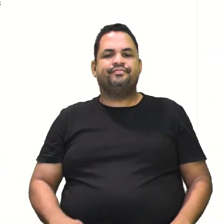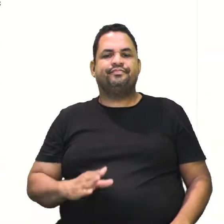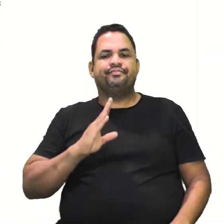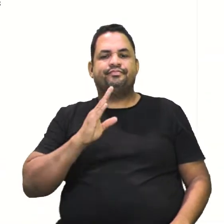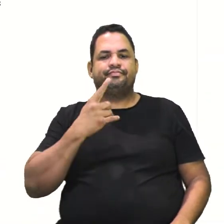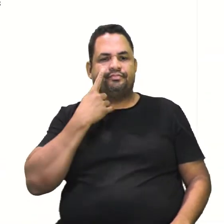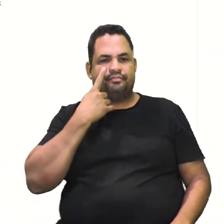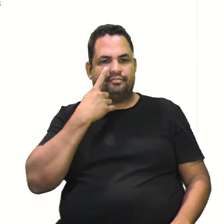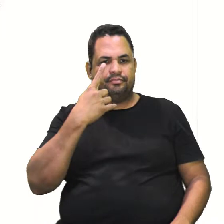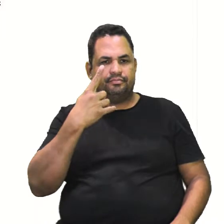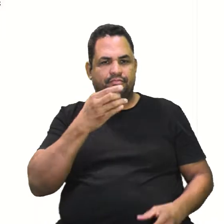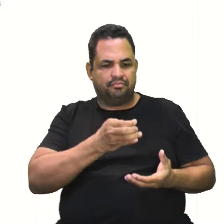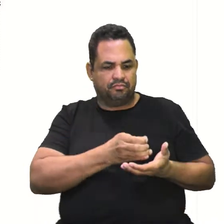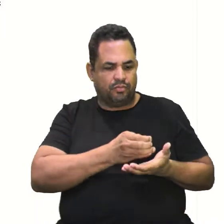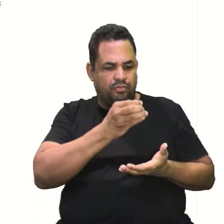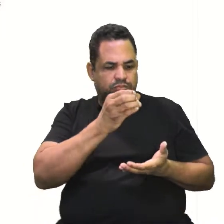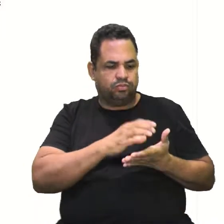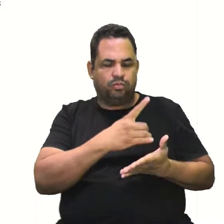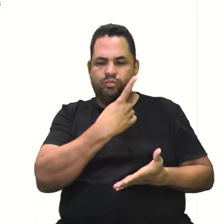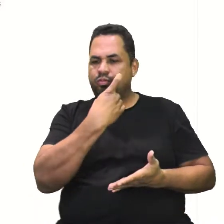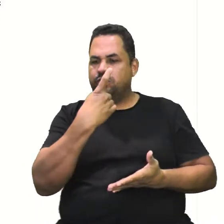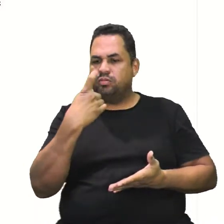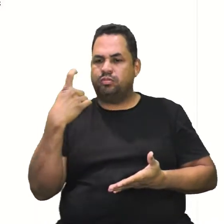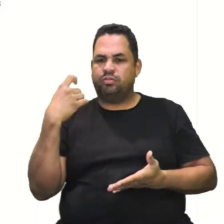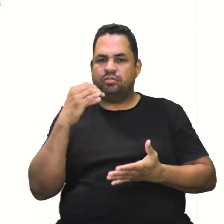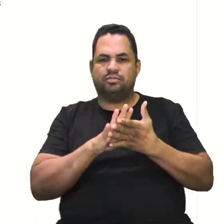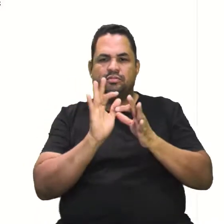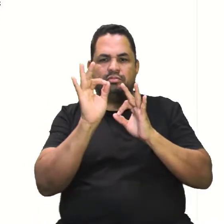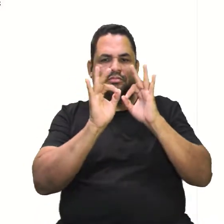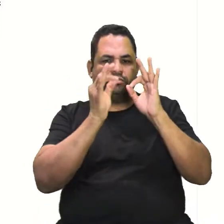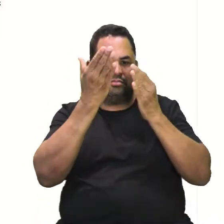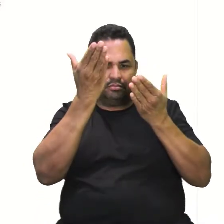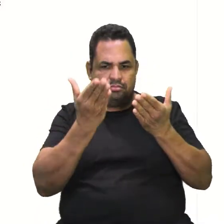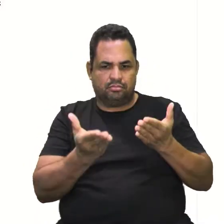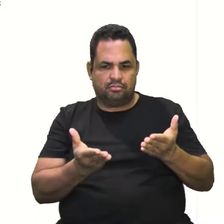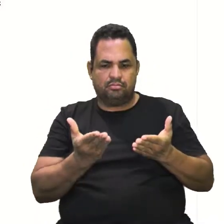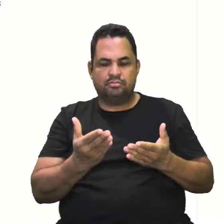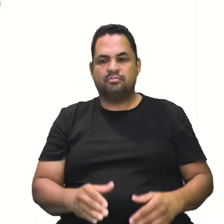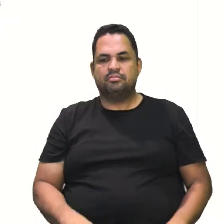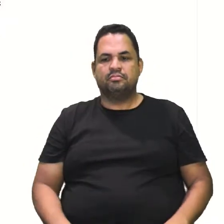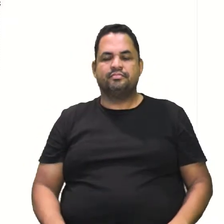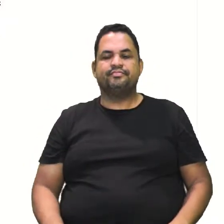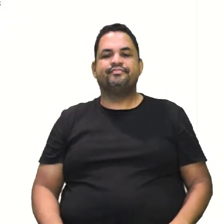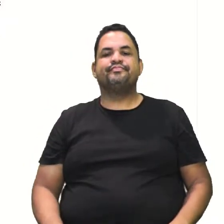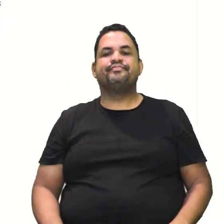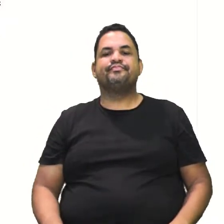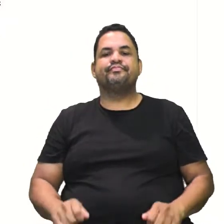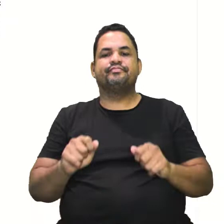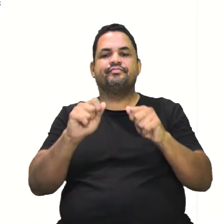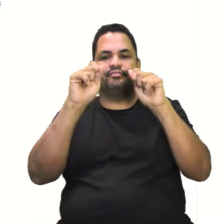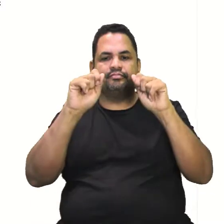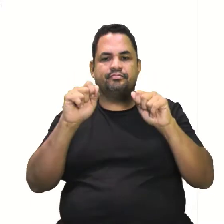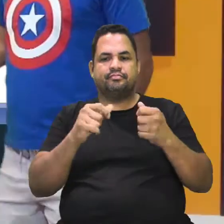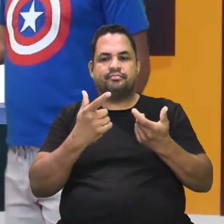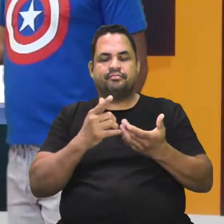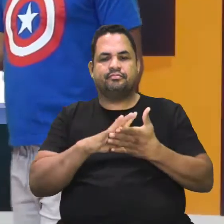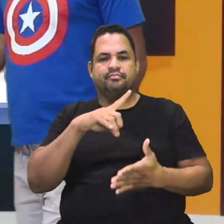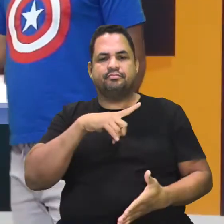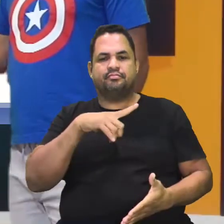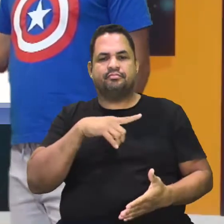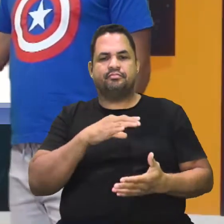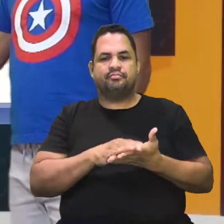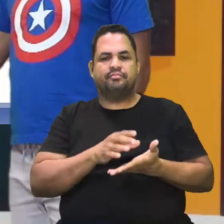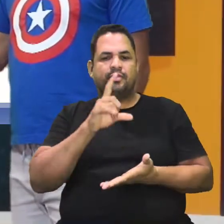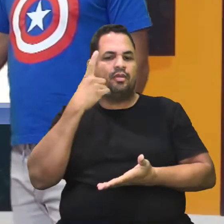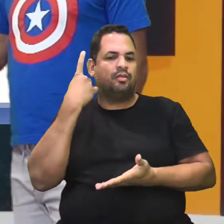já viu frascos de perfume nesse formato? E aí, já viu? Vamos aqui com a gente. Aí sim, ó, temos um